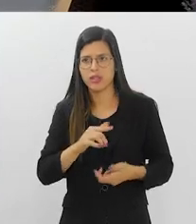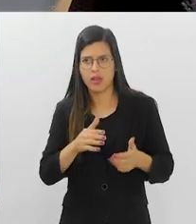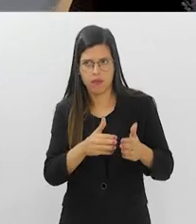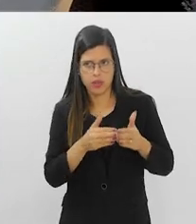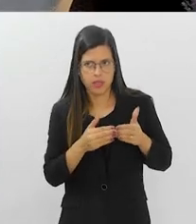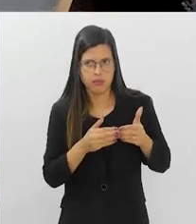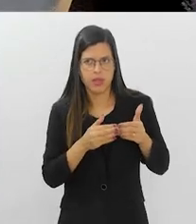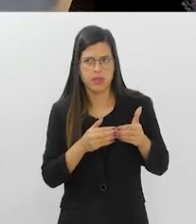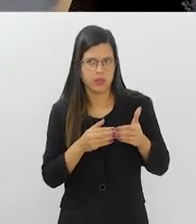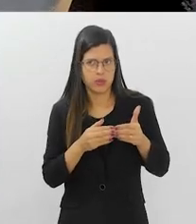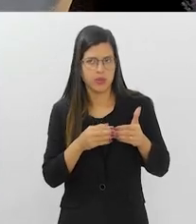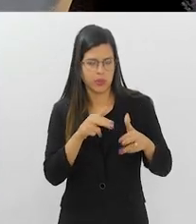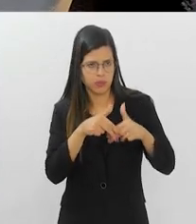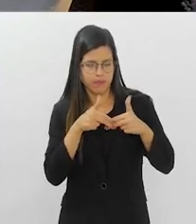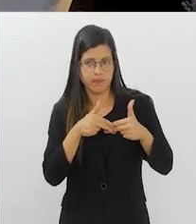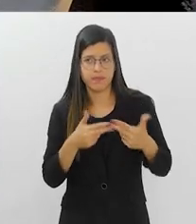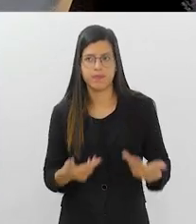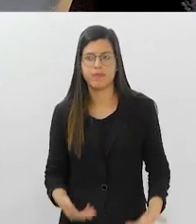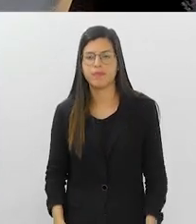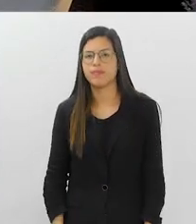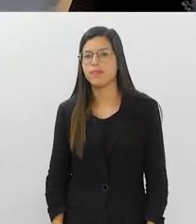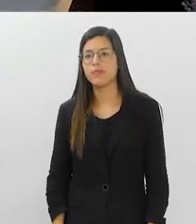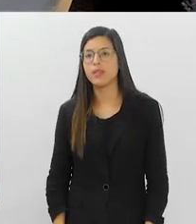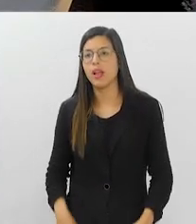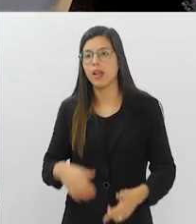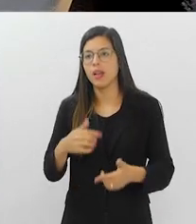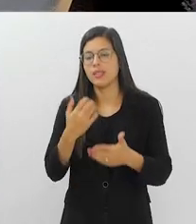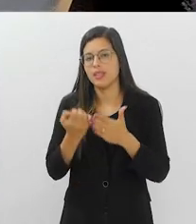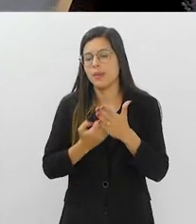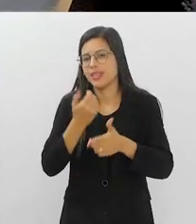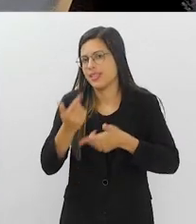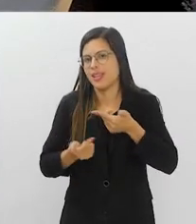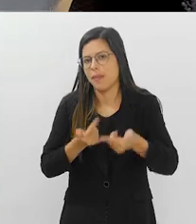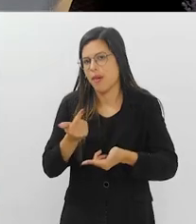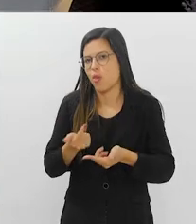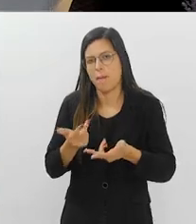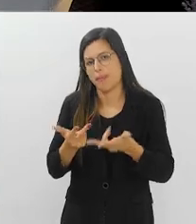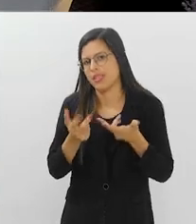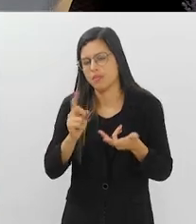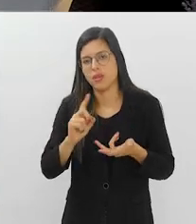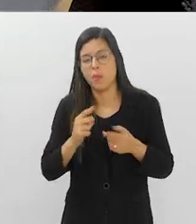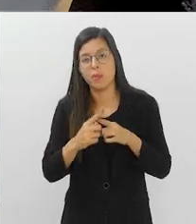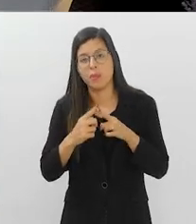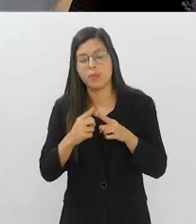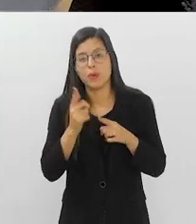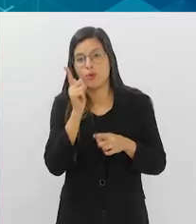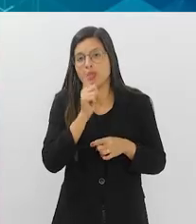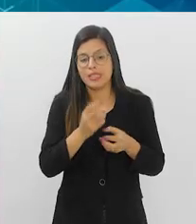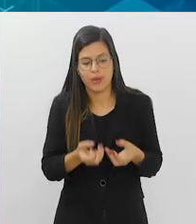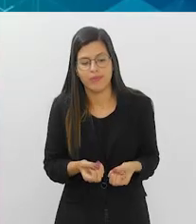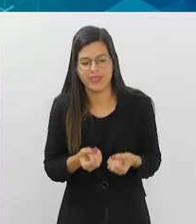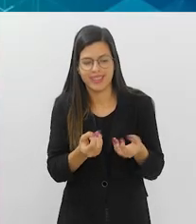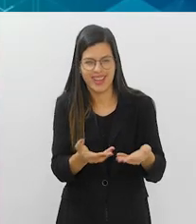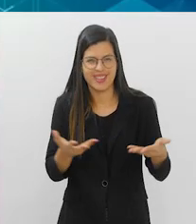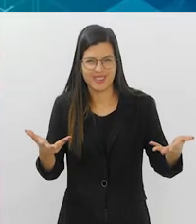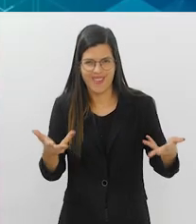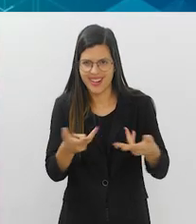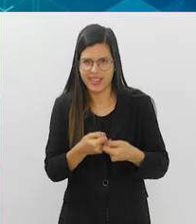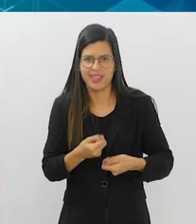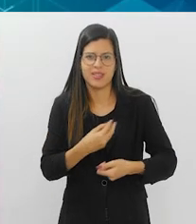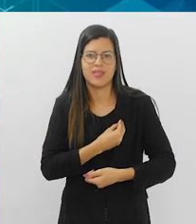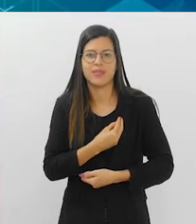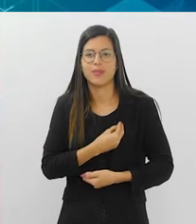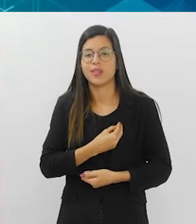Beatriz? Muito afastamento? Nas empresas que a gente trabalhou, não, porque realmente a gente conseguiu devolver essa qualidade de vida